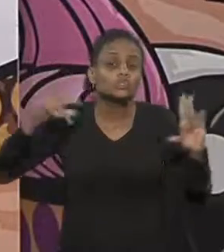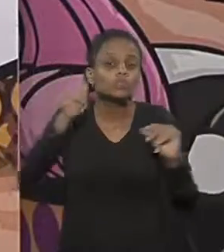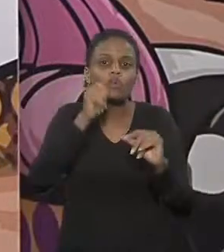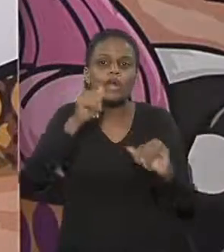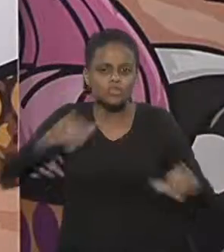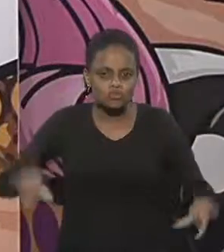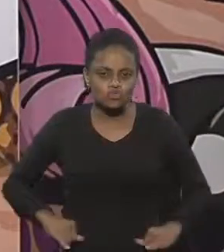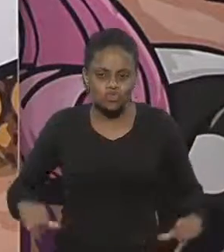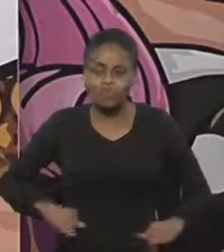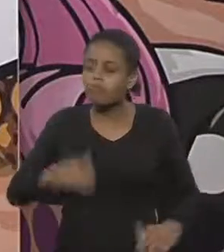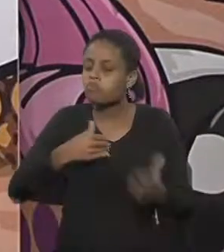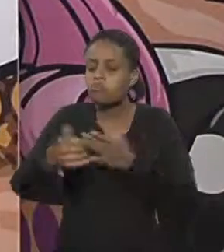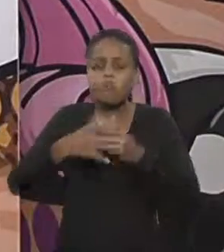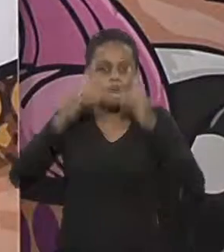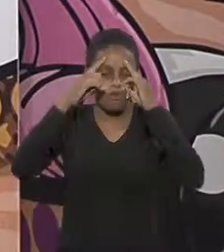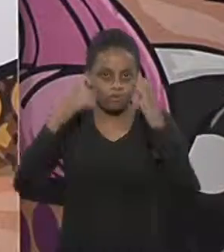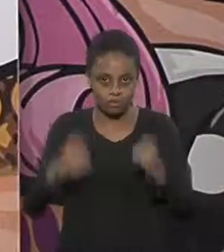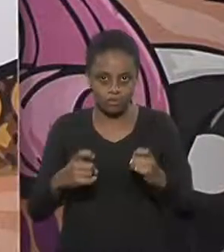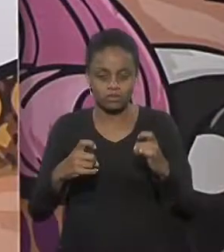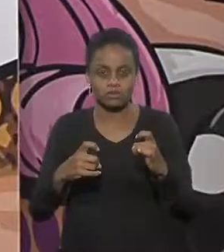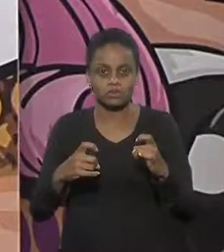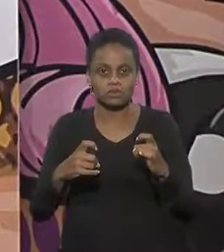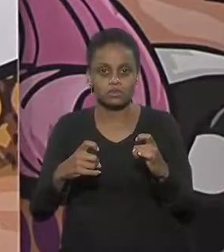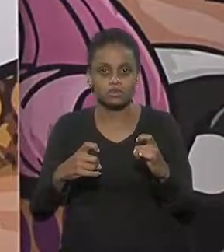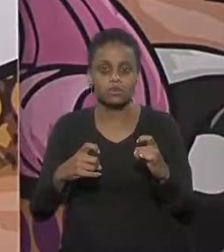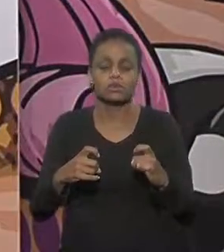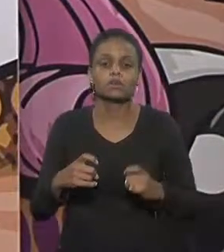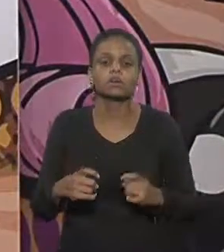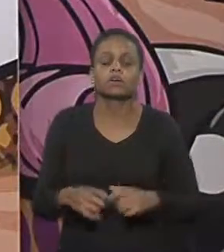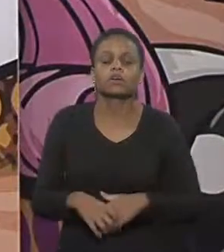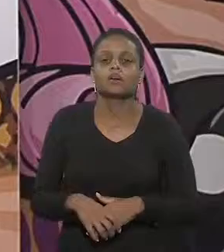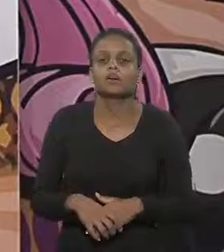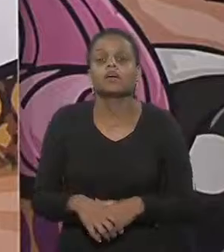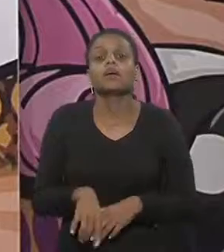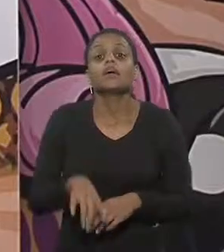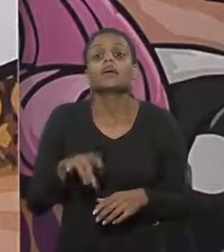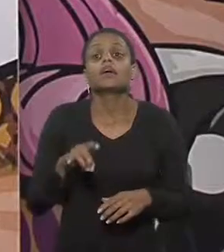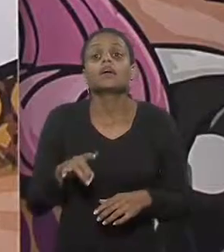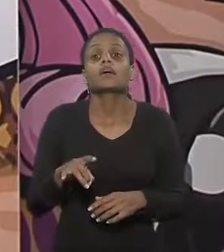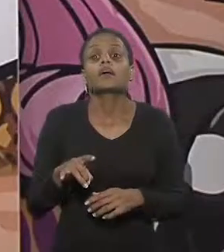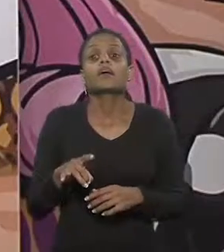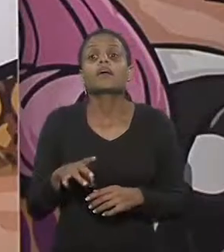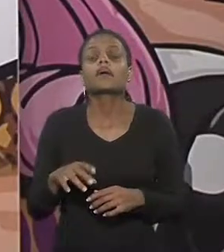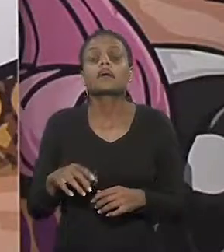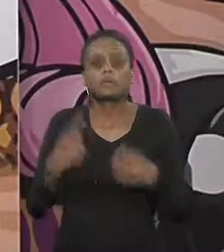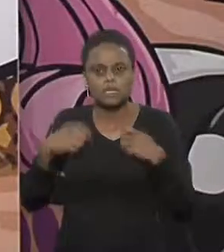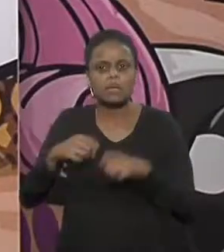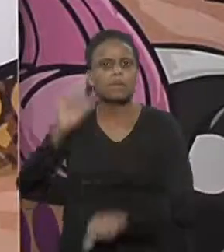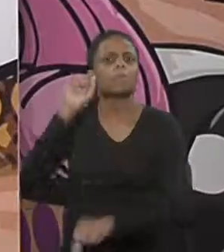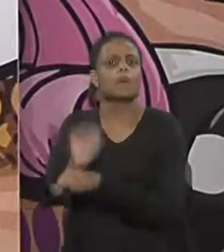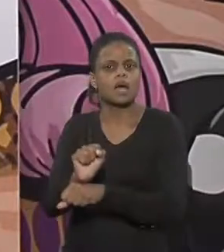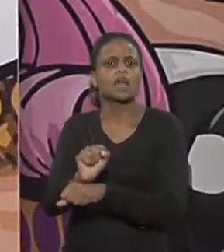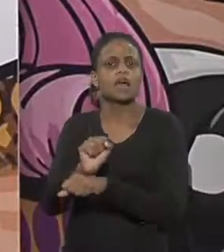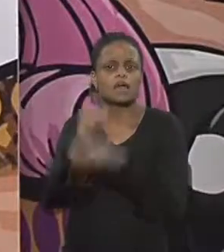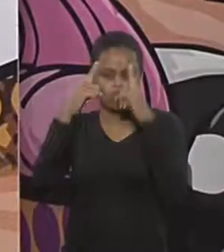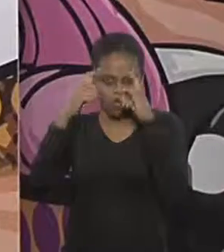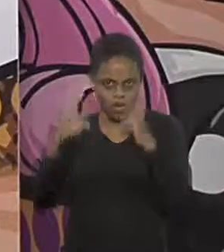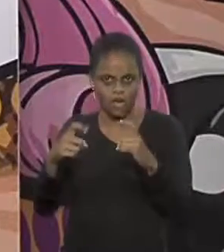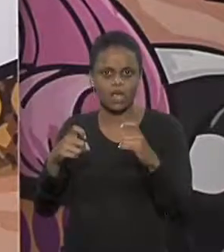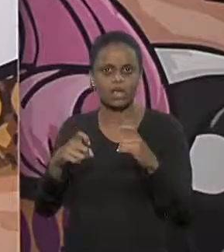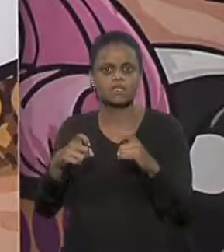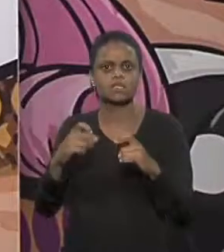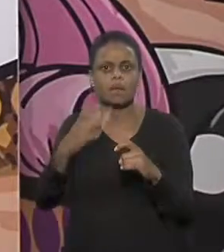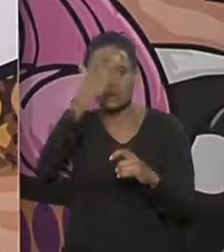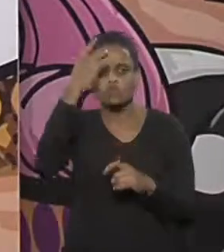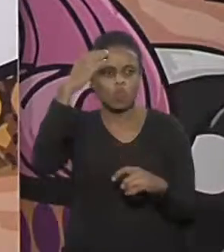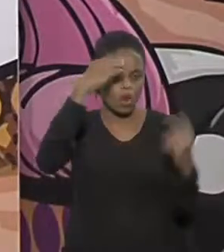importante que toda mulher que sofra qualquer tipo de violência, não só no sentido de parar com aquela violência, de